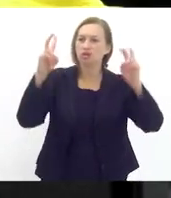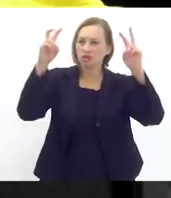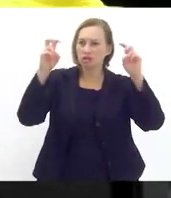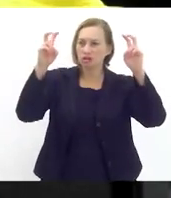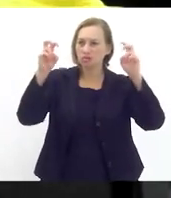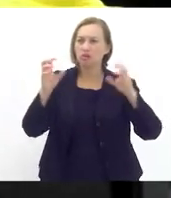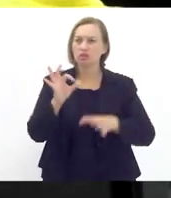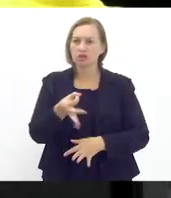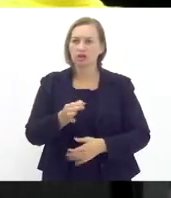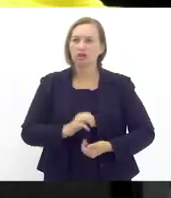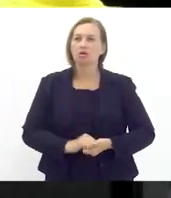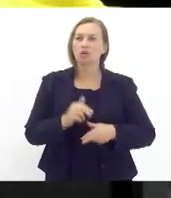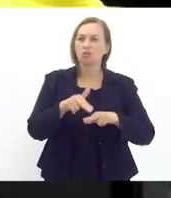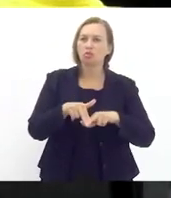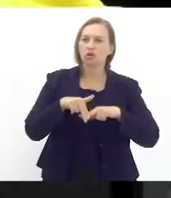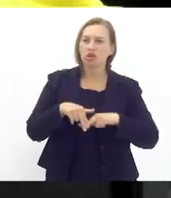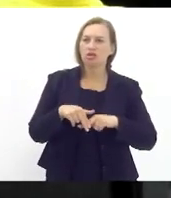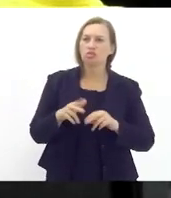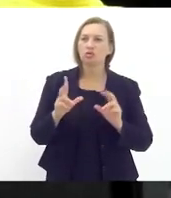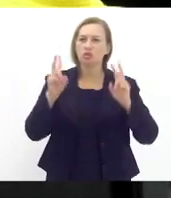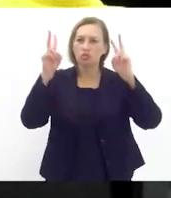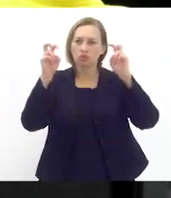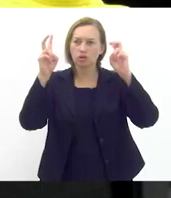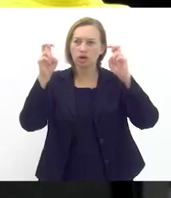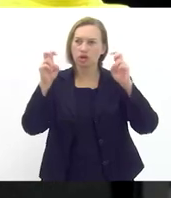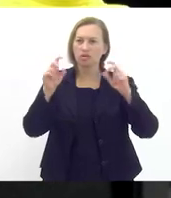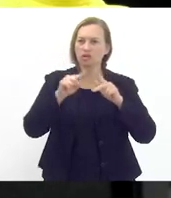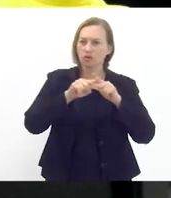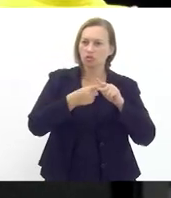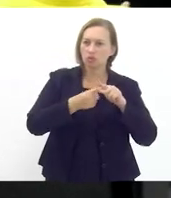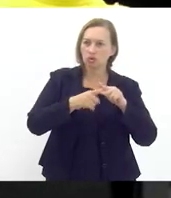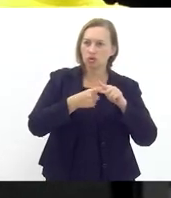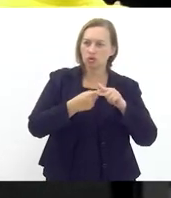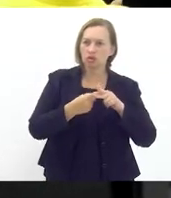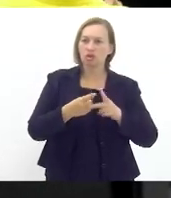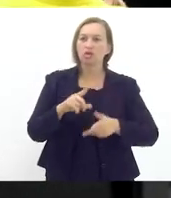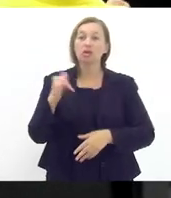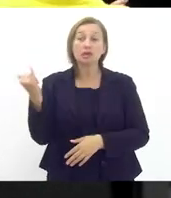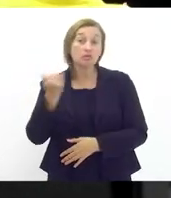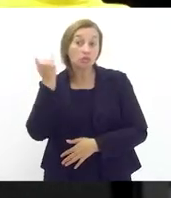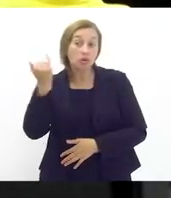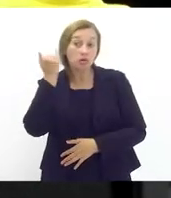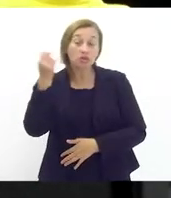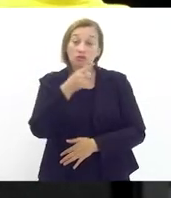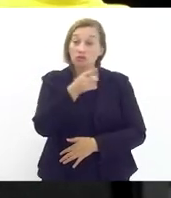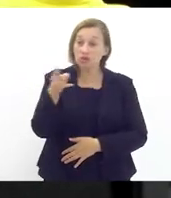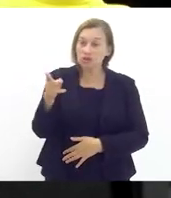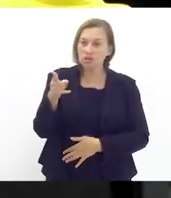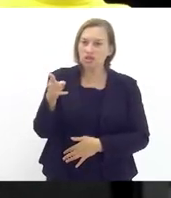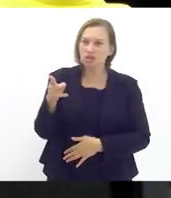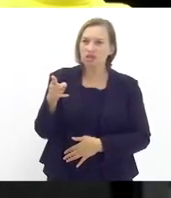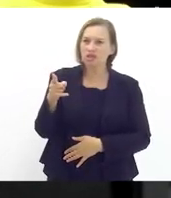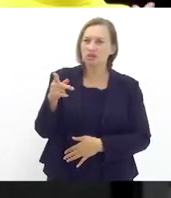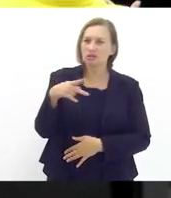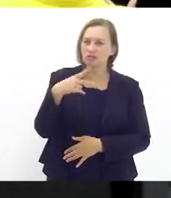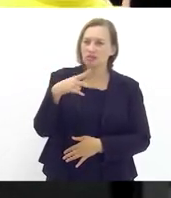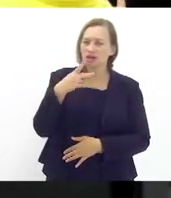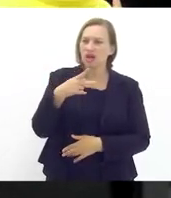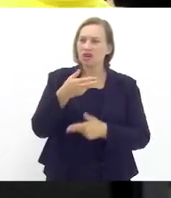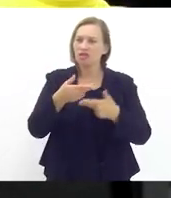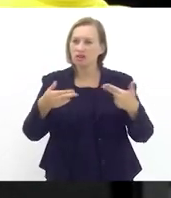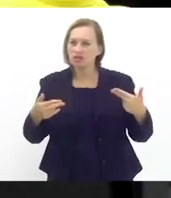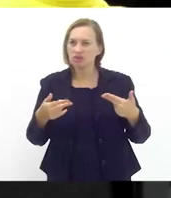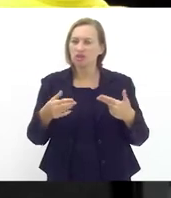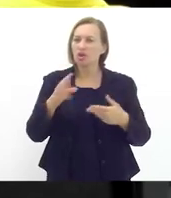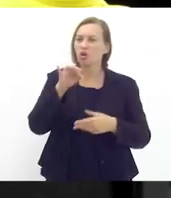concreto por isso o tema das Reparações assim importante vocês têm citado que várias vezes a questão